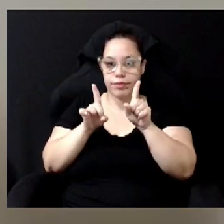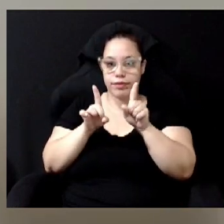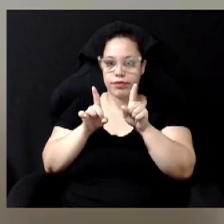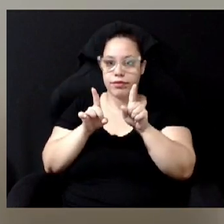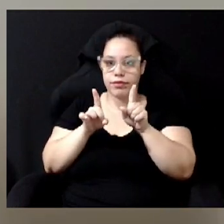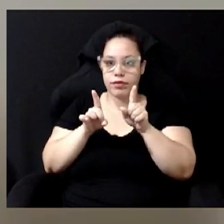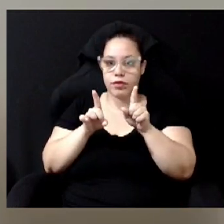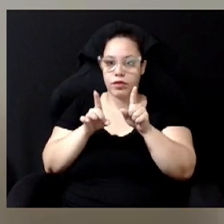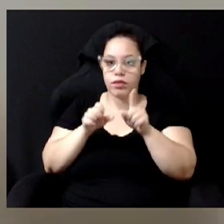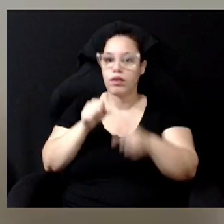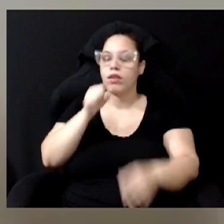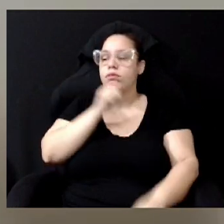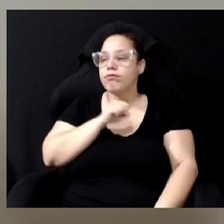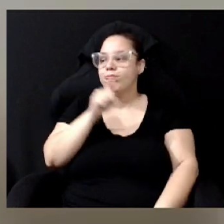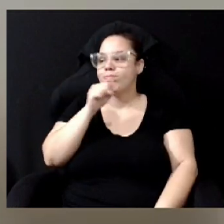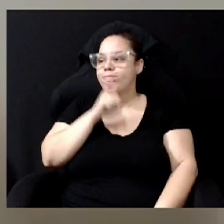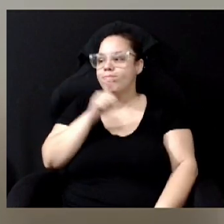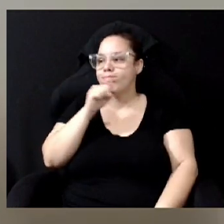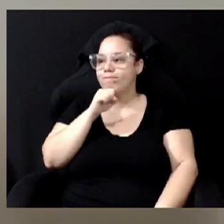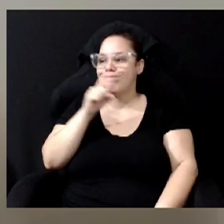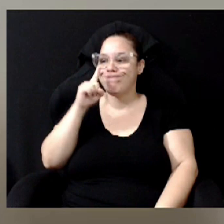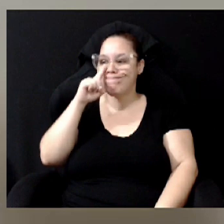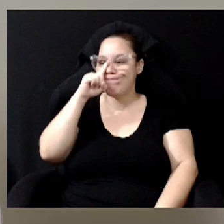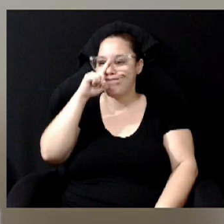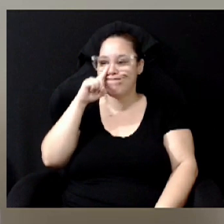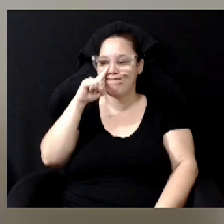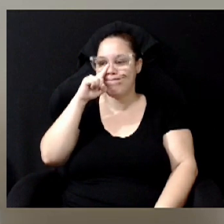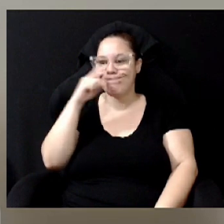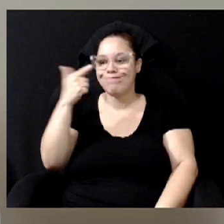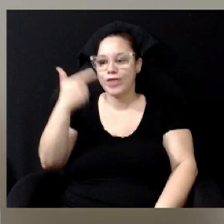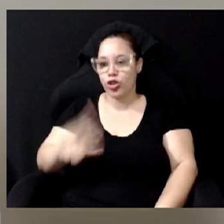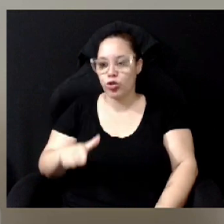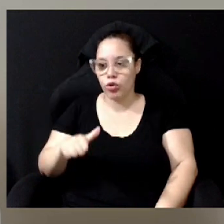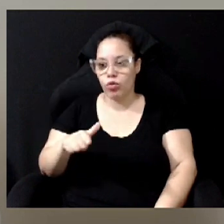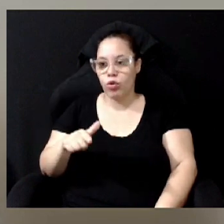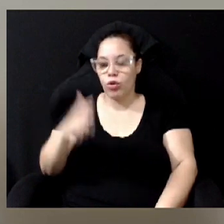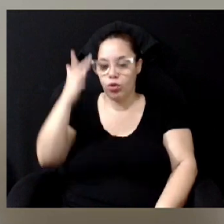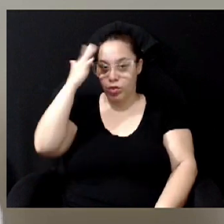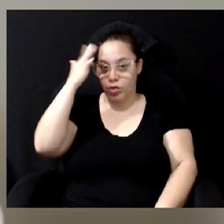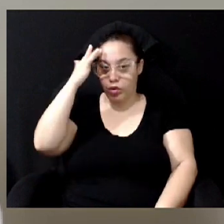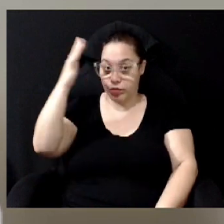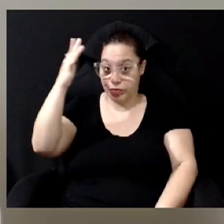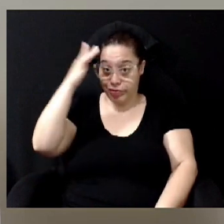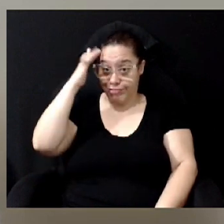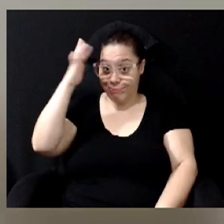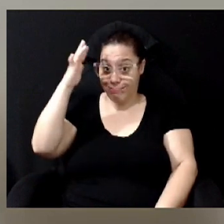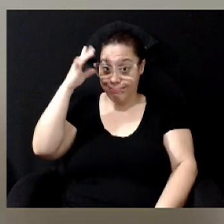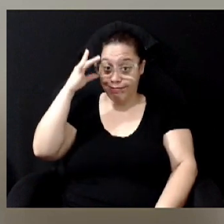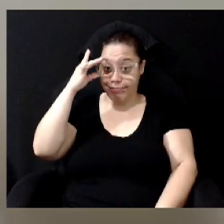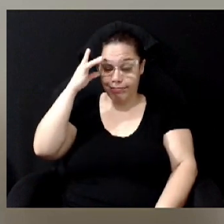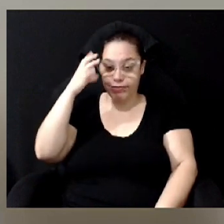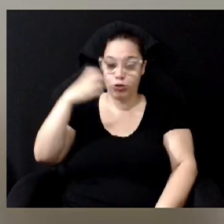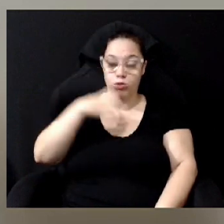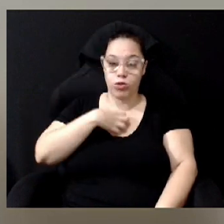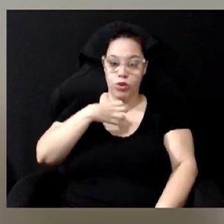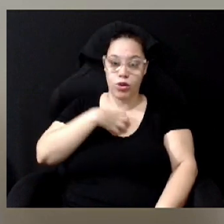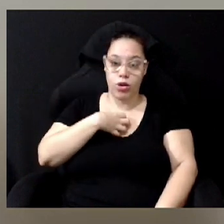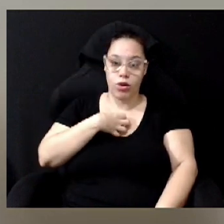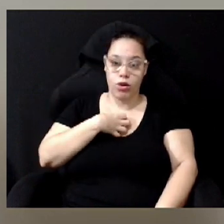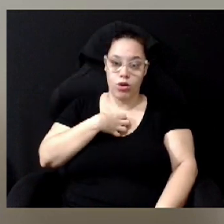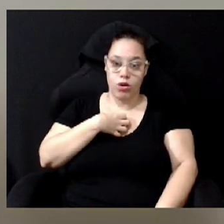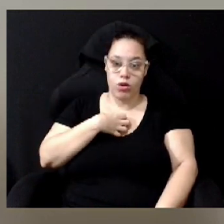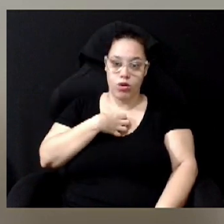ficando mais velhas, o risco aumenta. Então, para você ter ideia, como os sintomas vão aparecer a partir dos